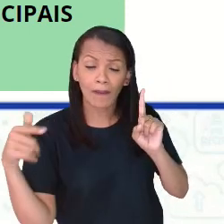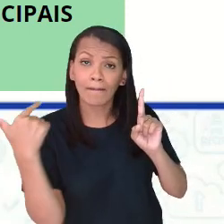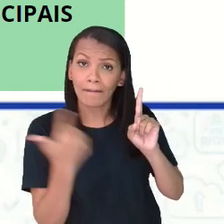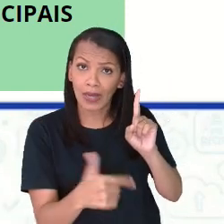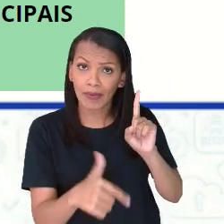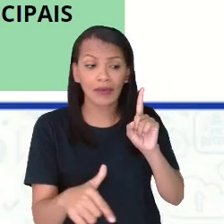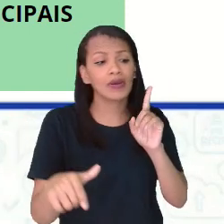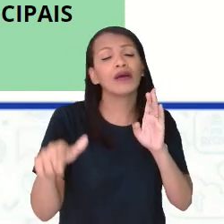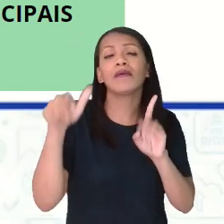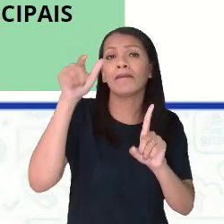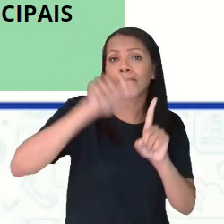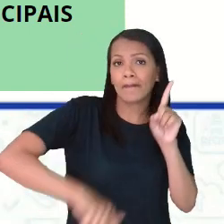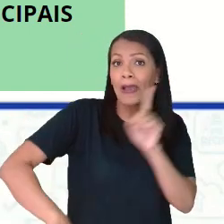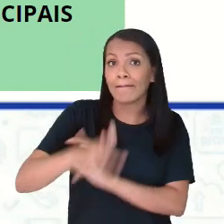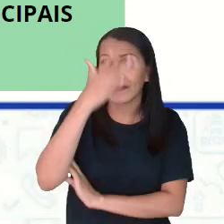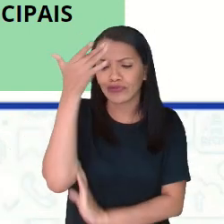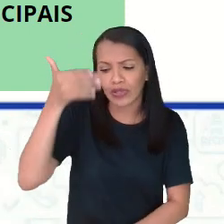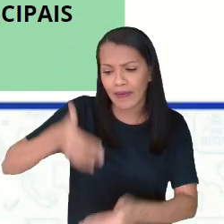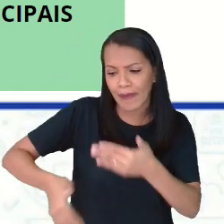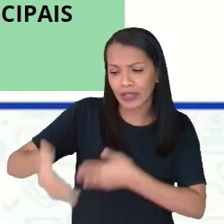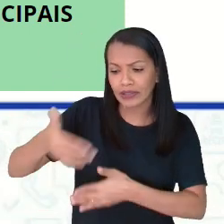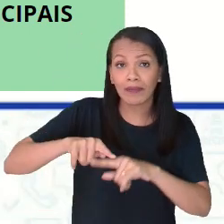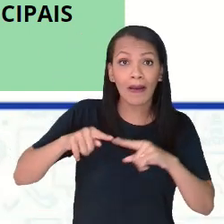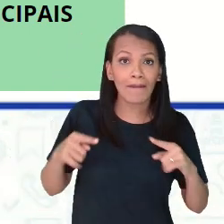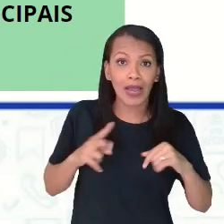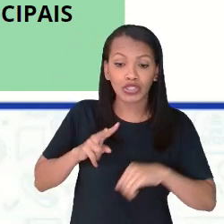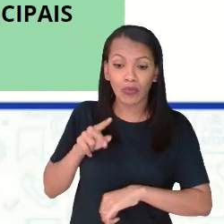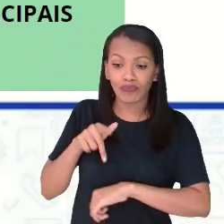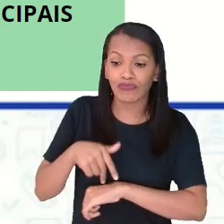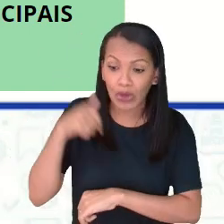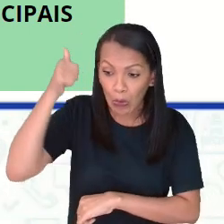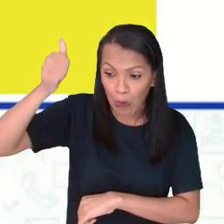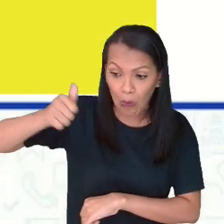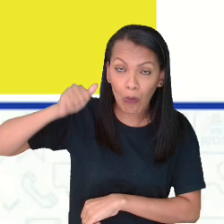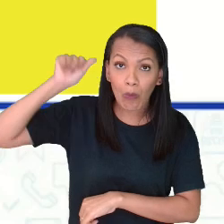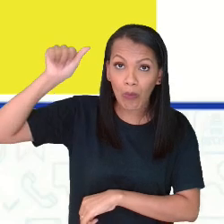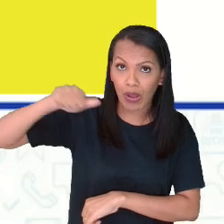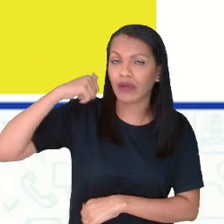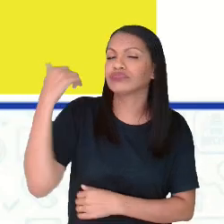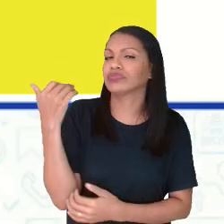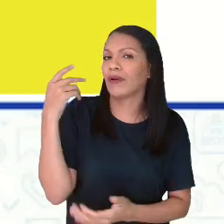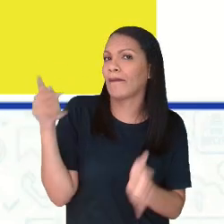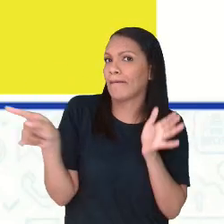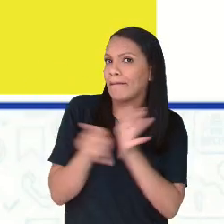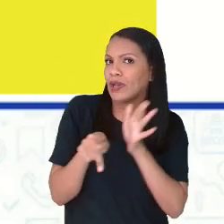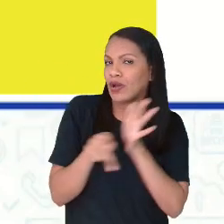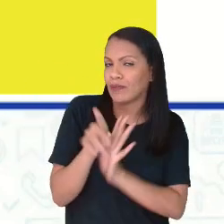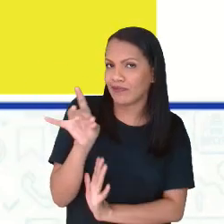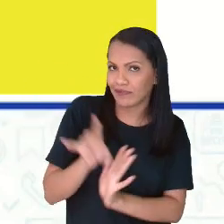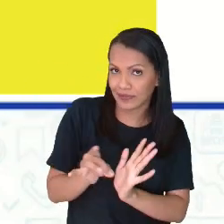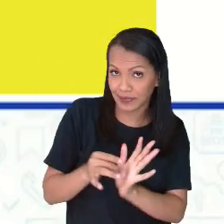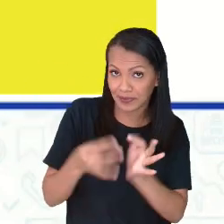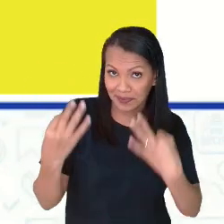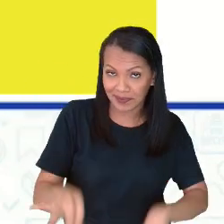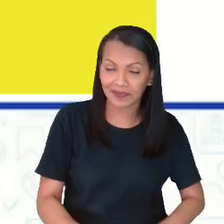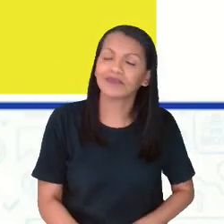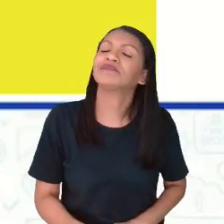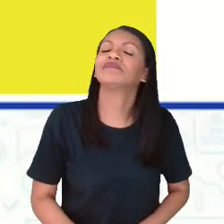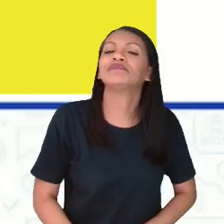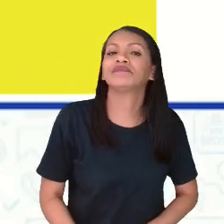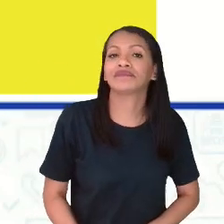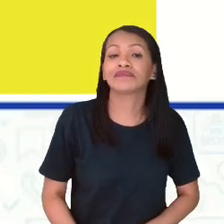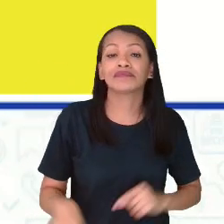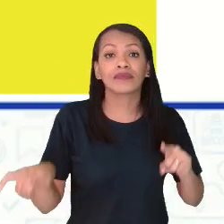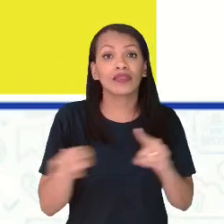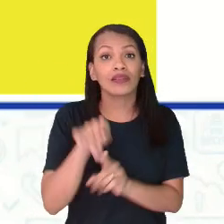figurantes. Também relembrando, porque vocês já tiveram essa aula, ok? Ainda a questão